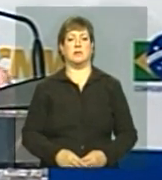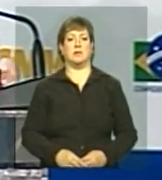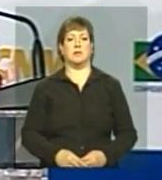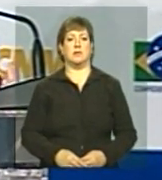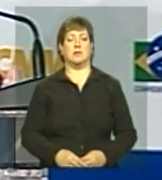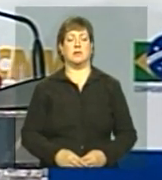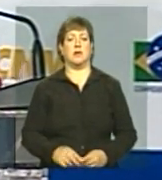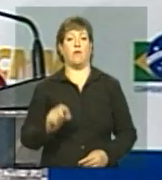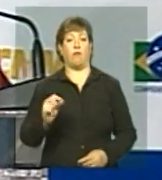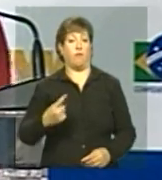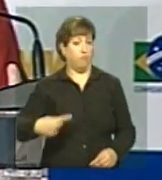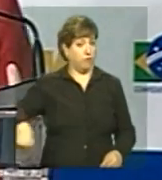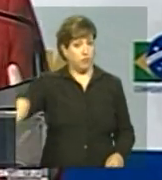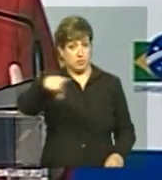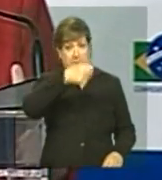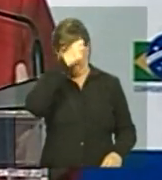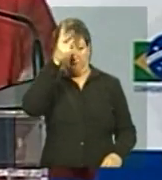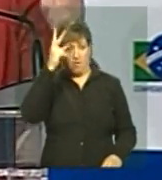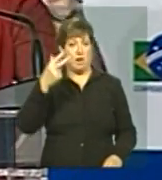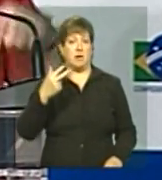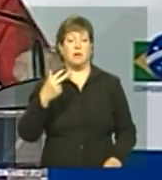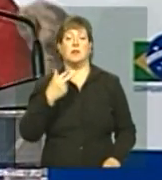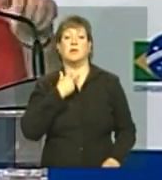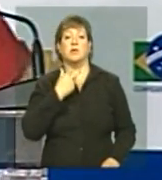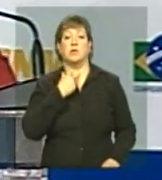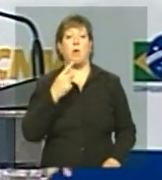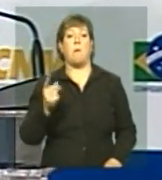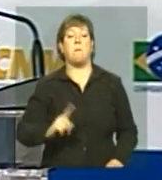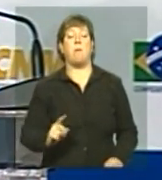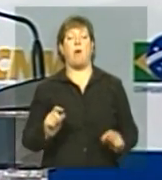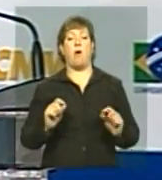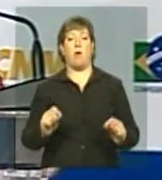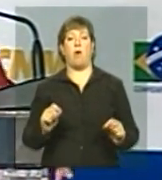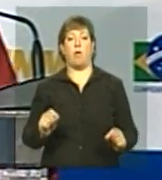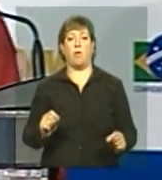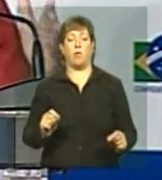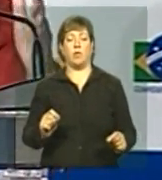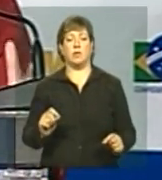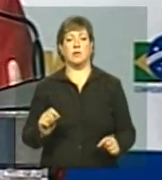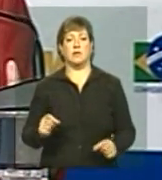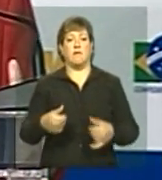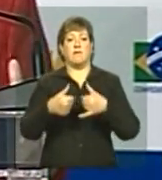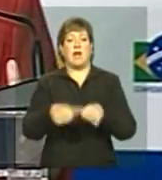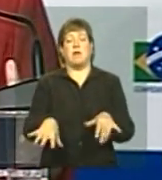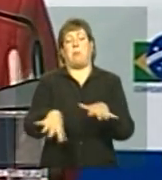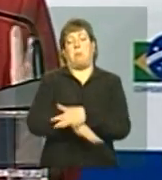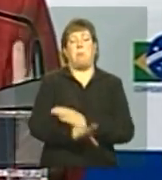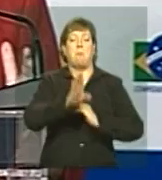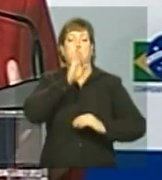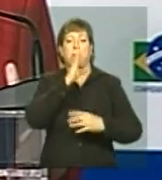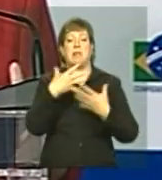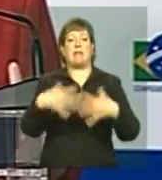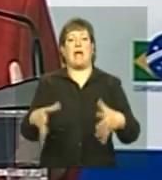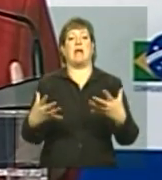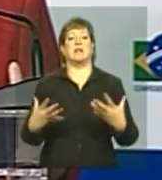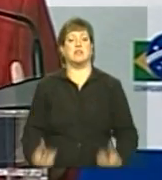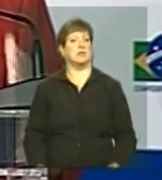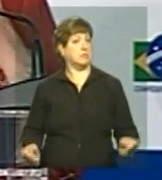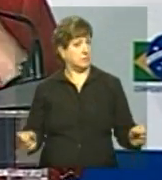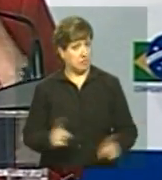sob pena de vocês não estarem contribuindo para a melhoria da democracia no Brasil, admitir uma coisa